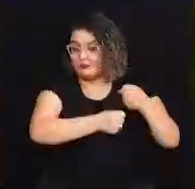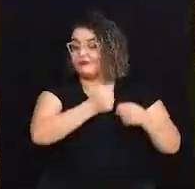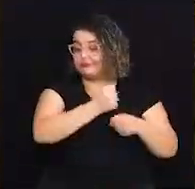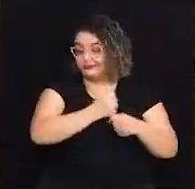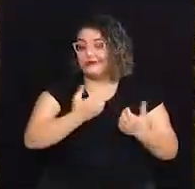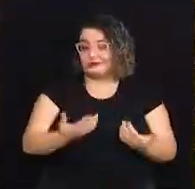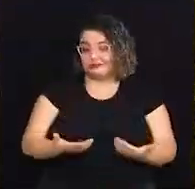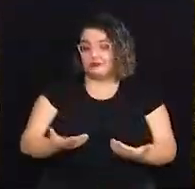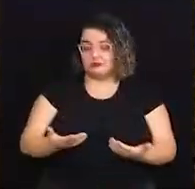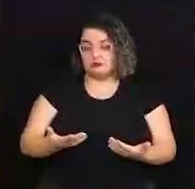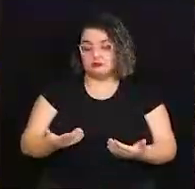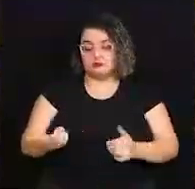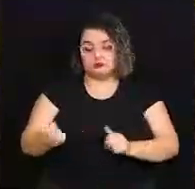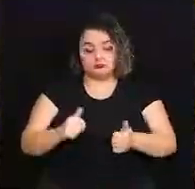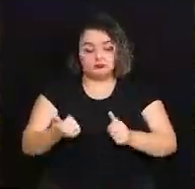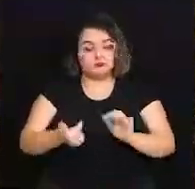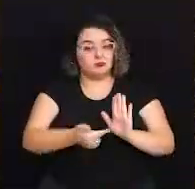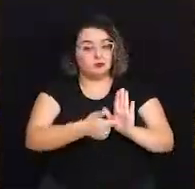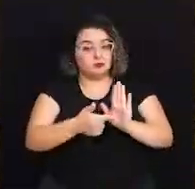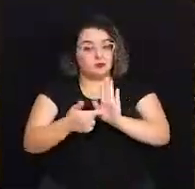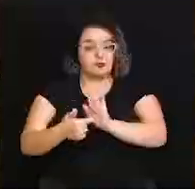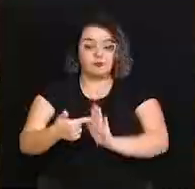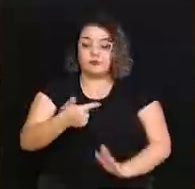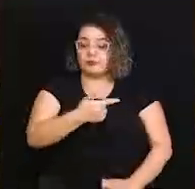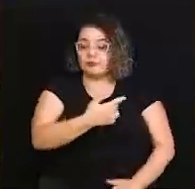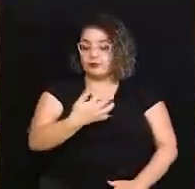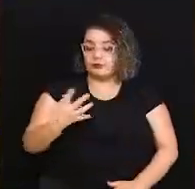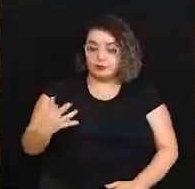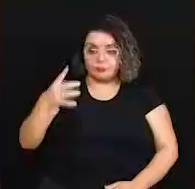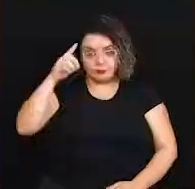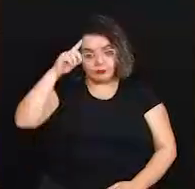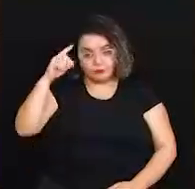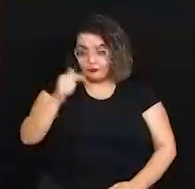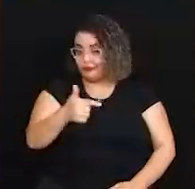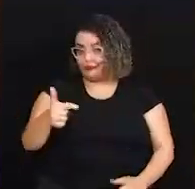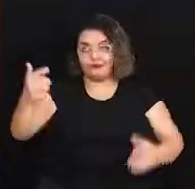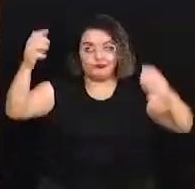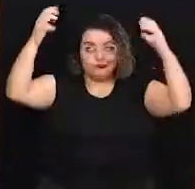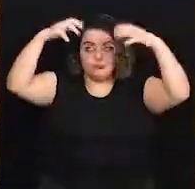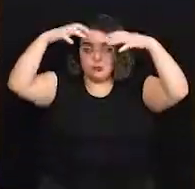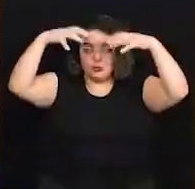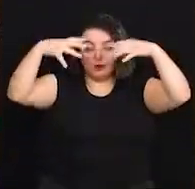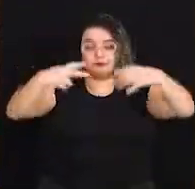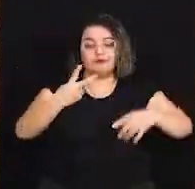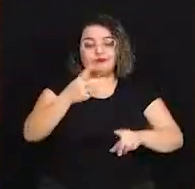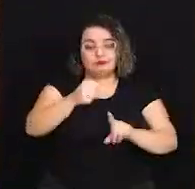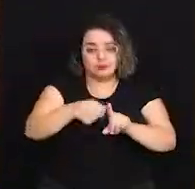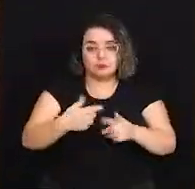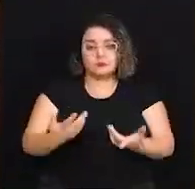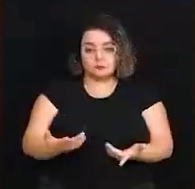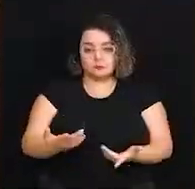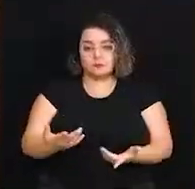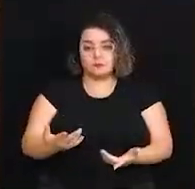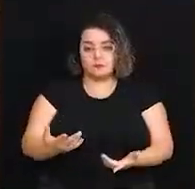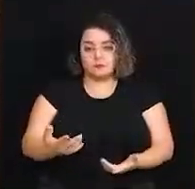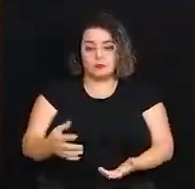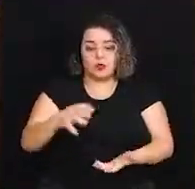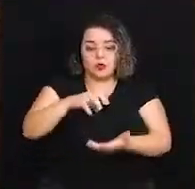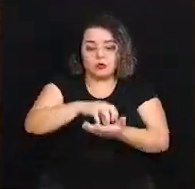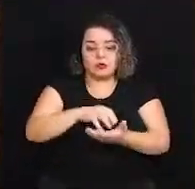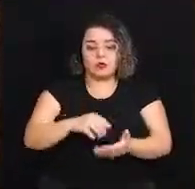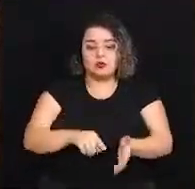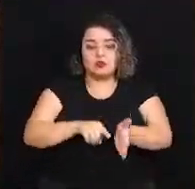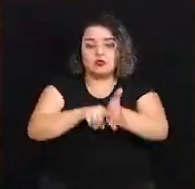balanço parcial também indicou 24 dias sem chuva nos últimos 2 meses. Isso segundo o Centro de